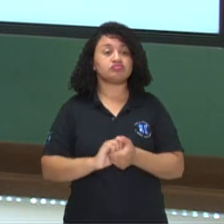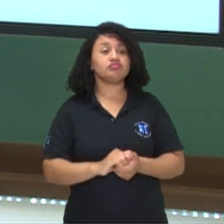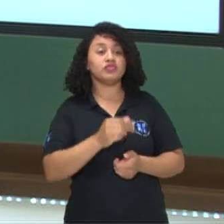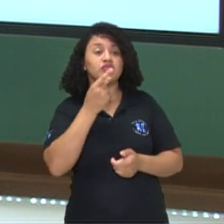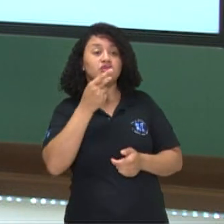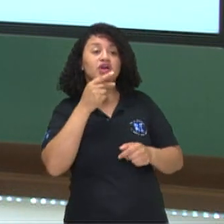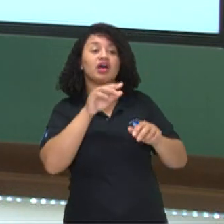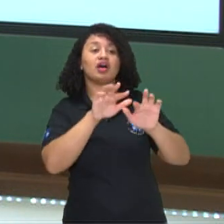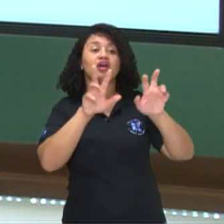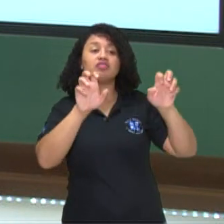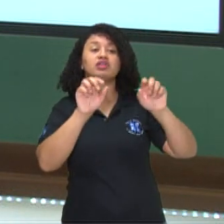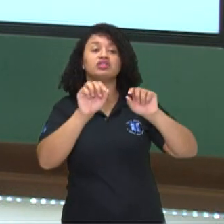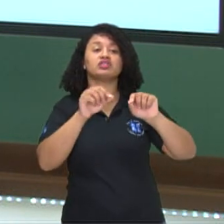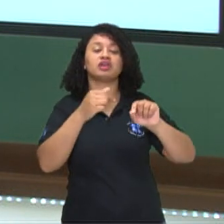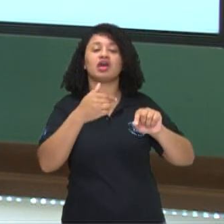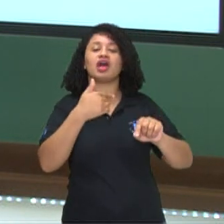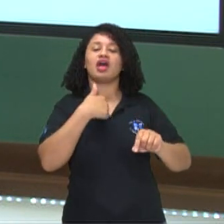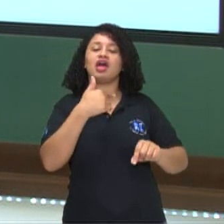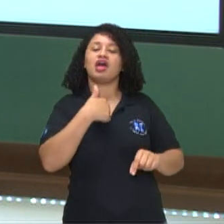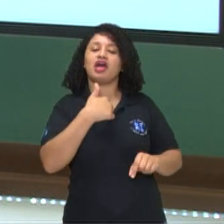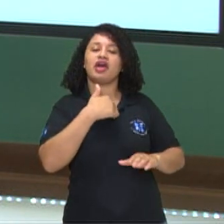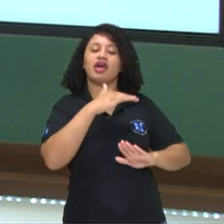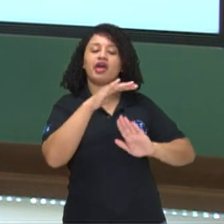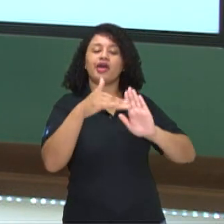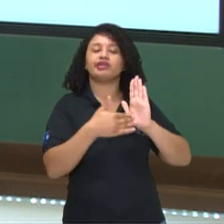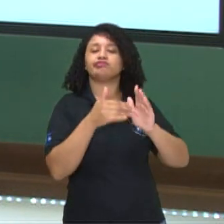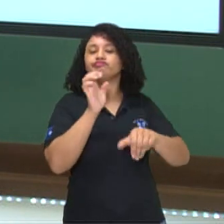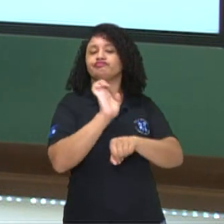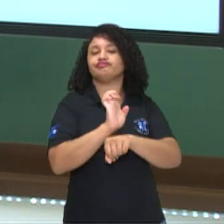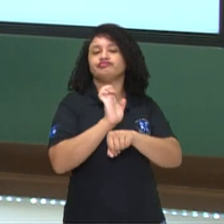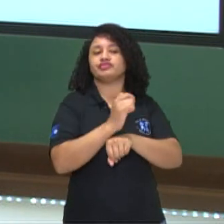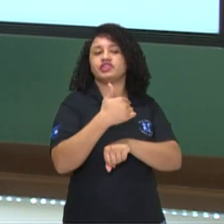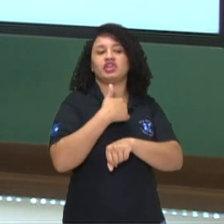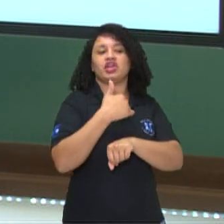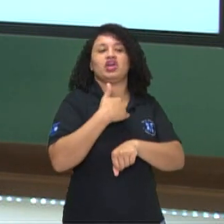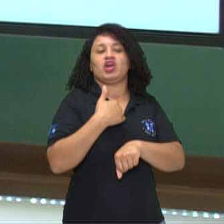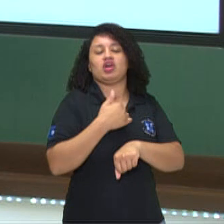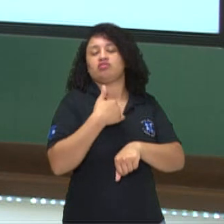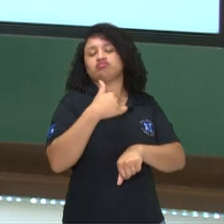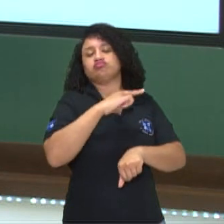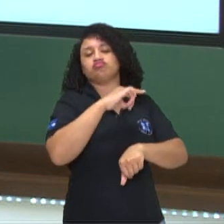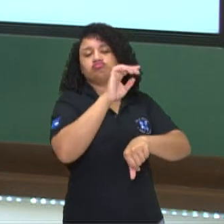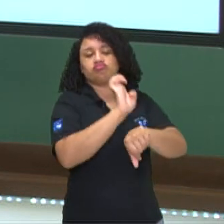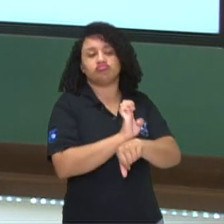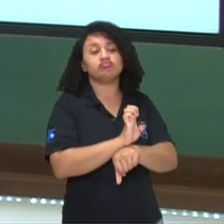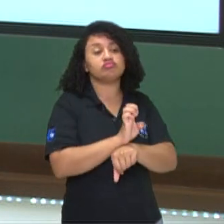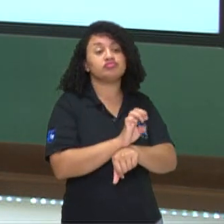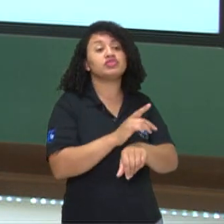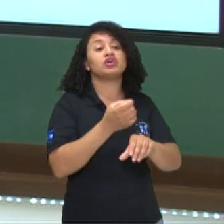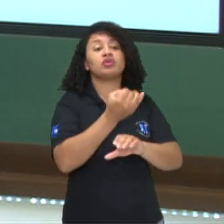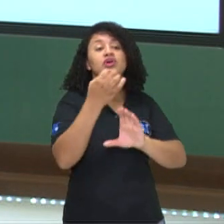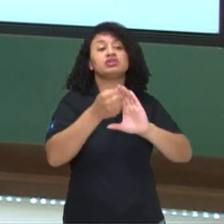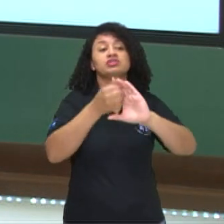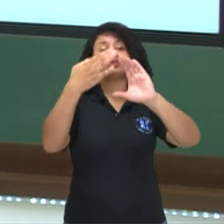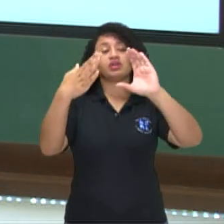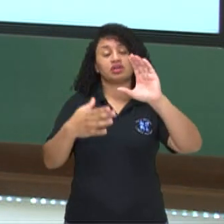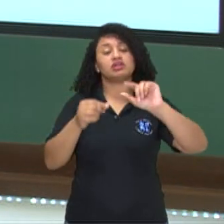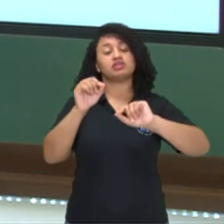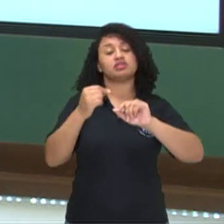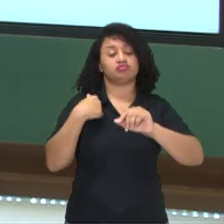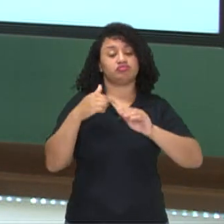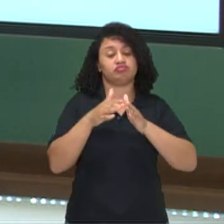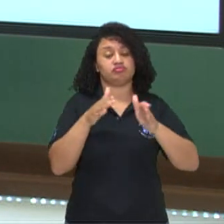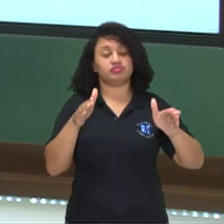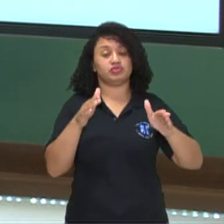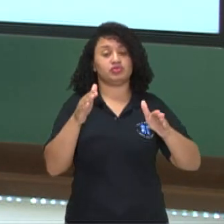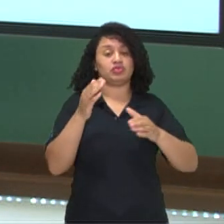a frase, o Estado sou eu, l'état c'est moi, né? Ele vai dizer essa frase. Quais as características do